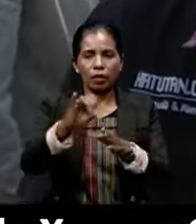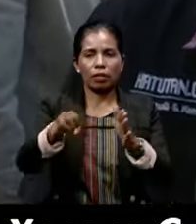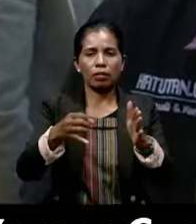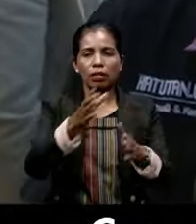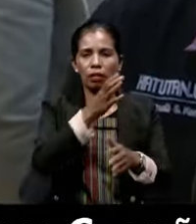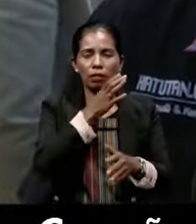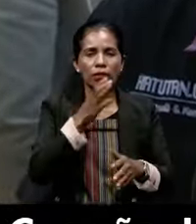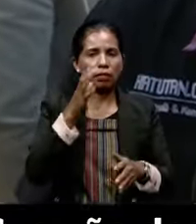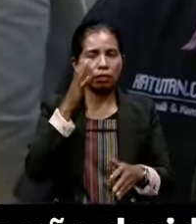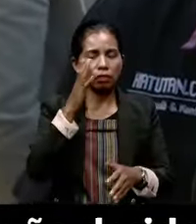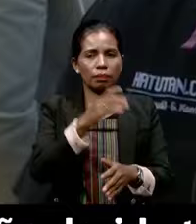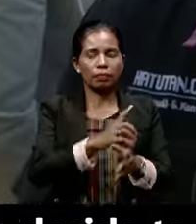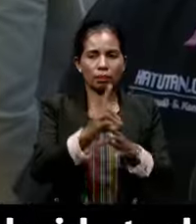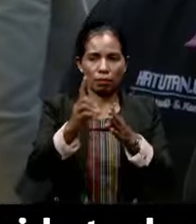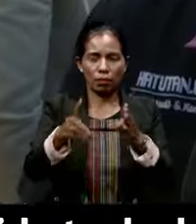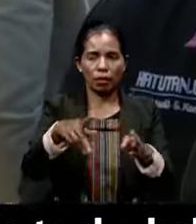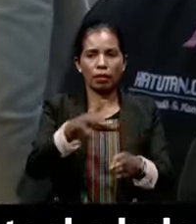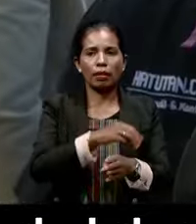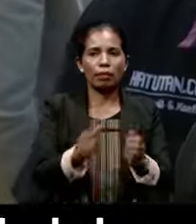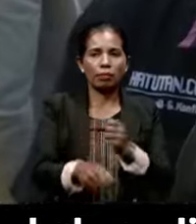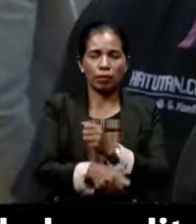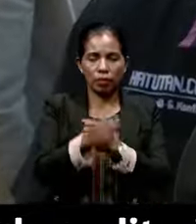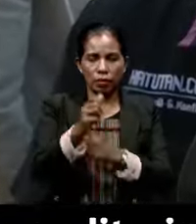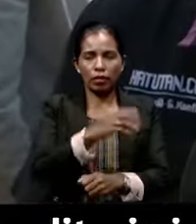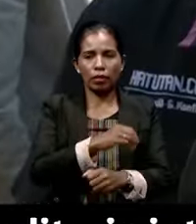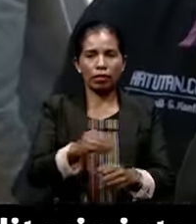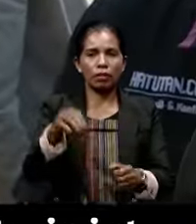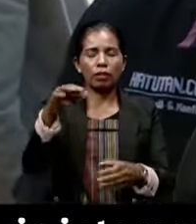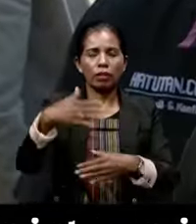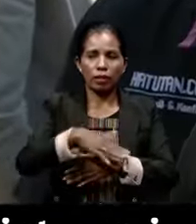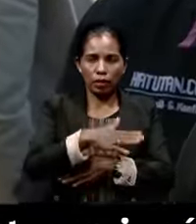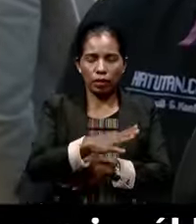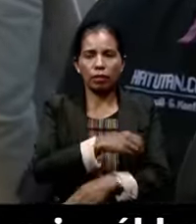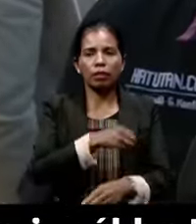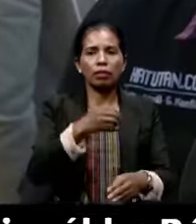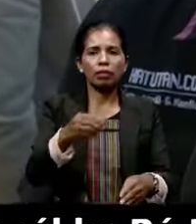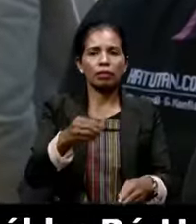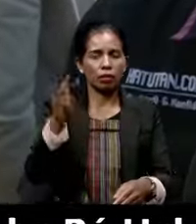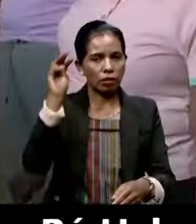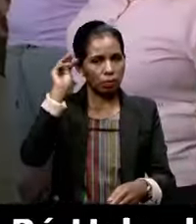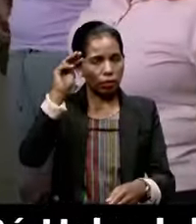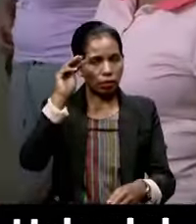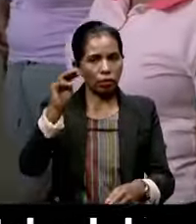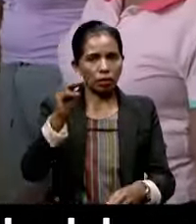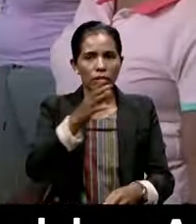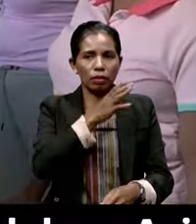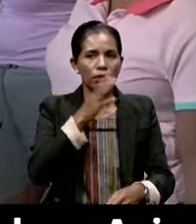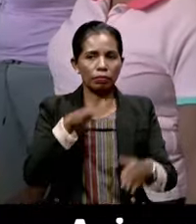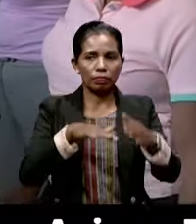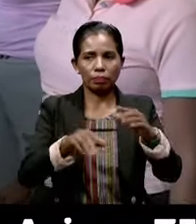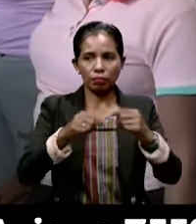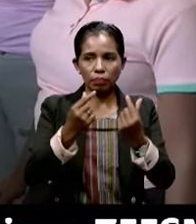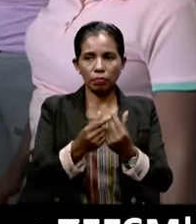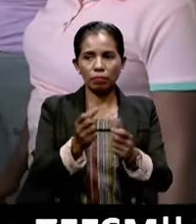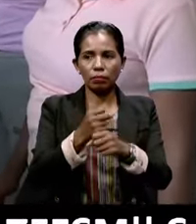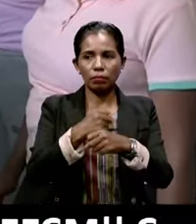agricultura direção geral pesca direção geral pecuária nebe ia ministério agricultura ia okos antes ne equipa conjunta mos